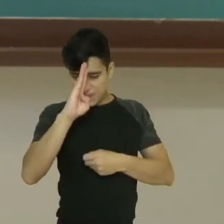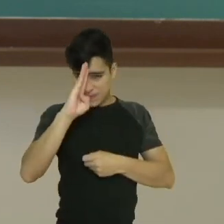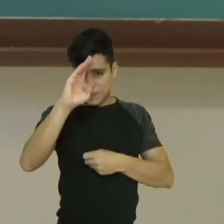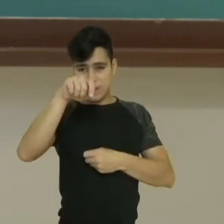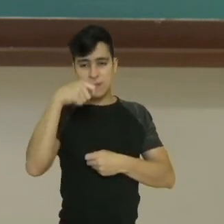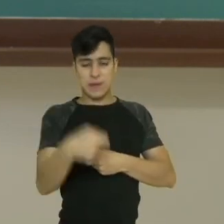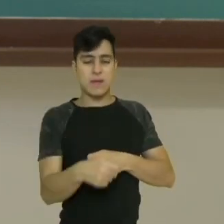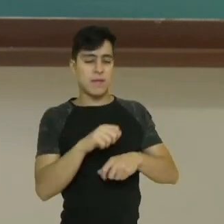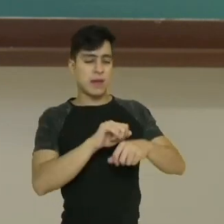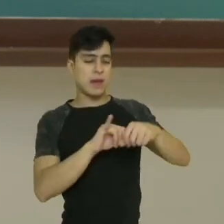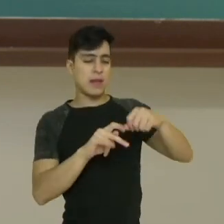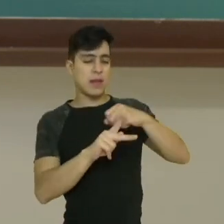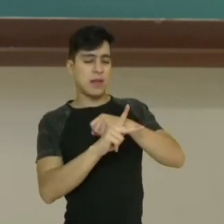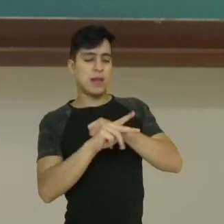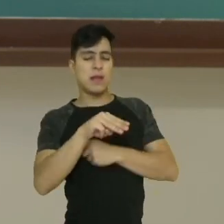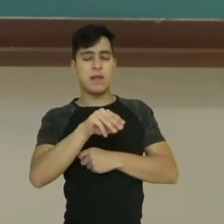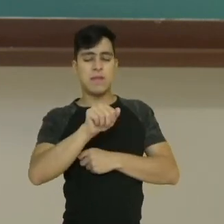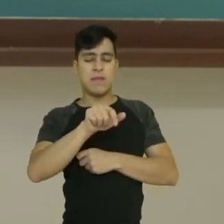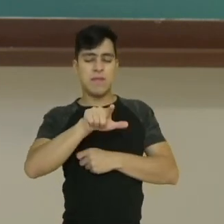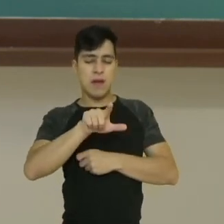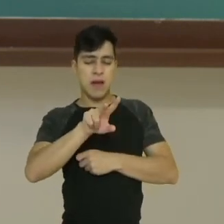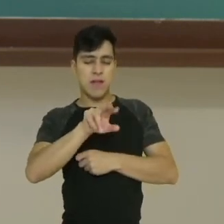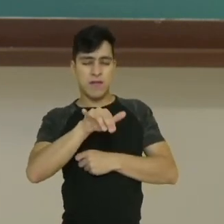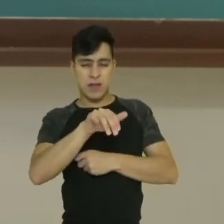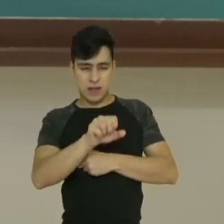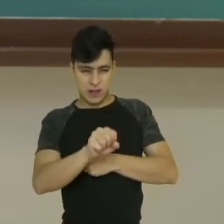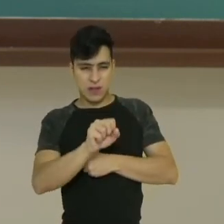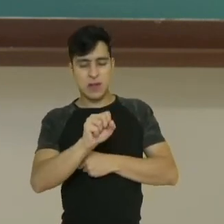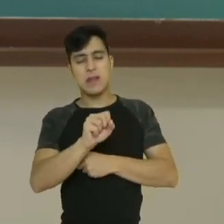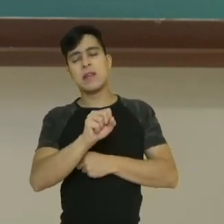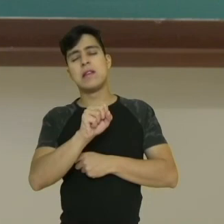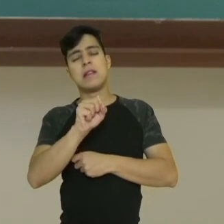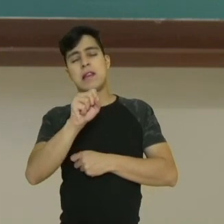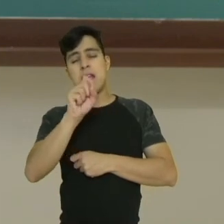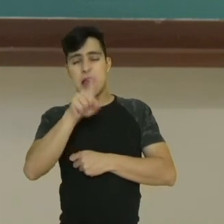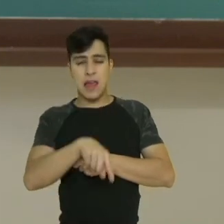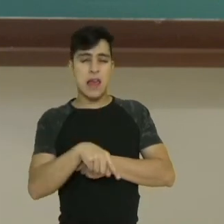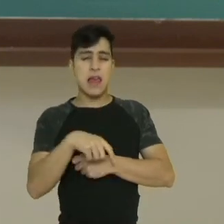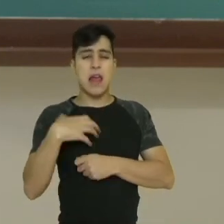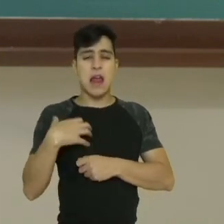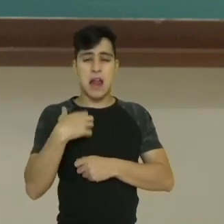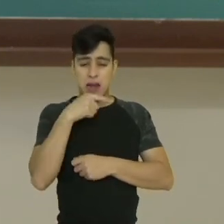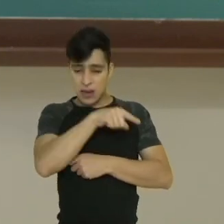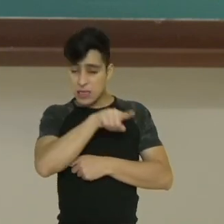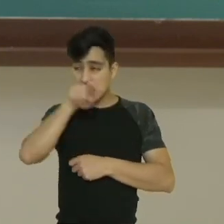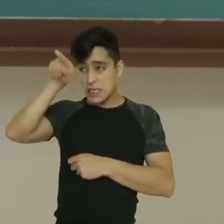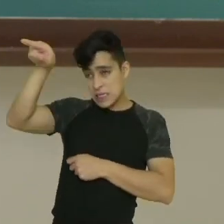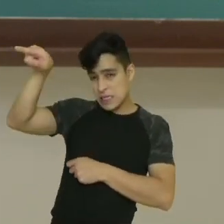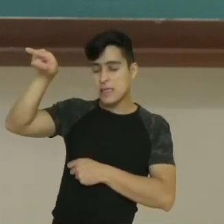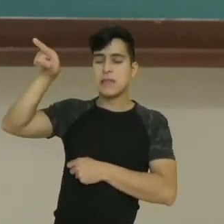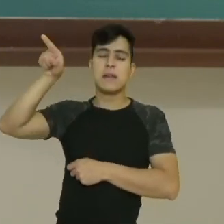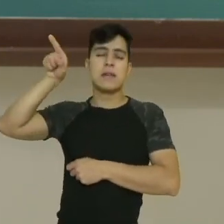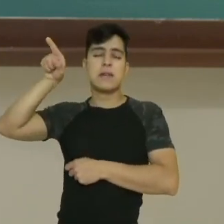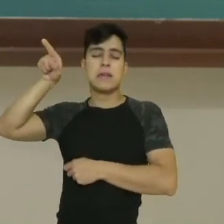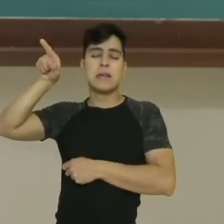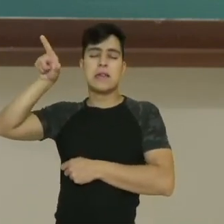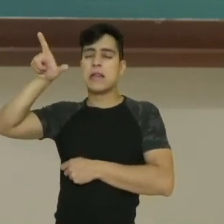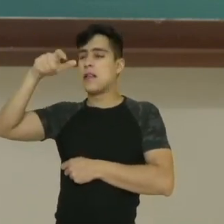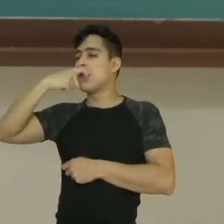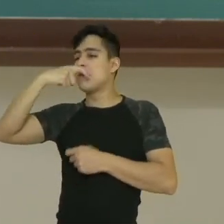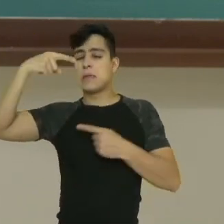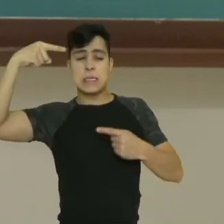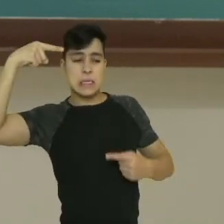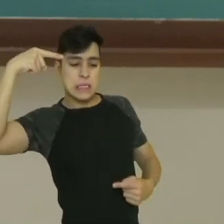Ilhas Malvinas, ou então chamado de Ilhas Falklands, entre a Argentina e disputada essas ilhas com a